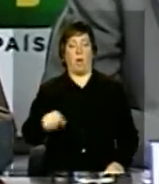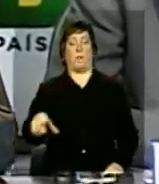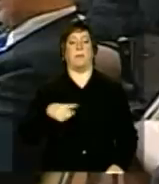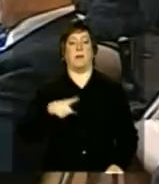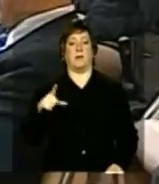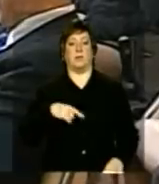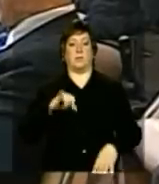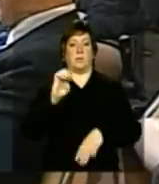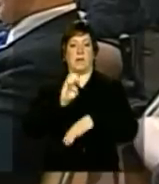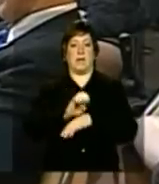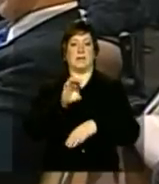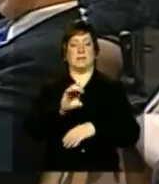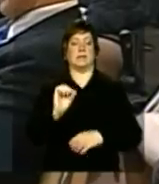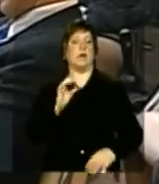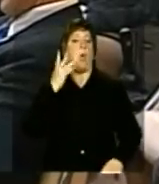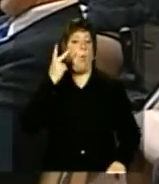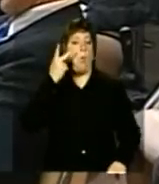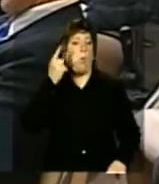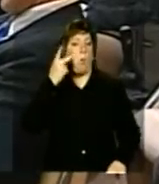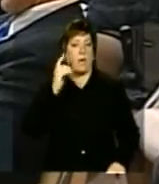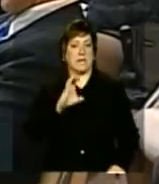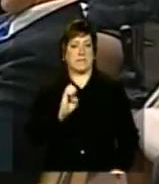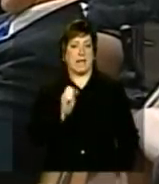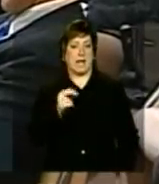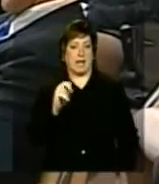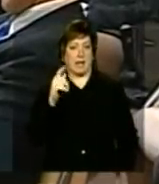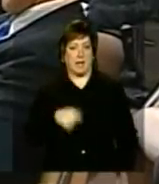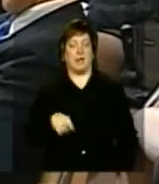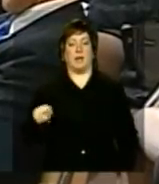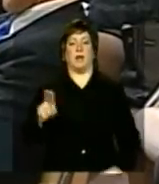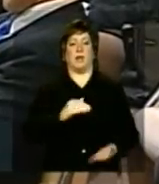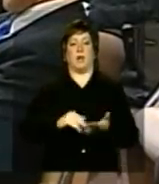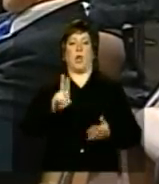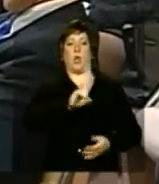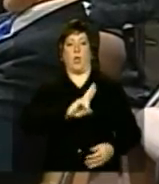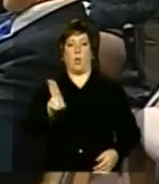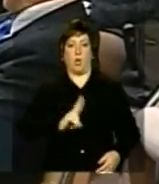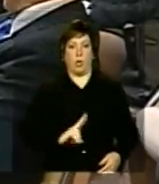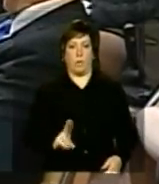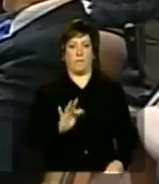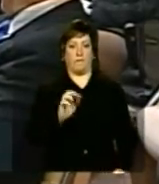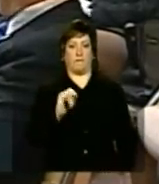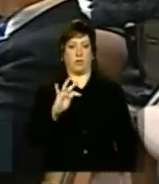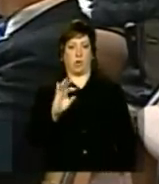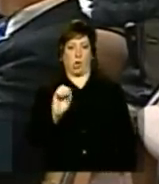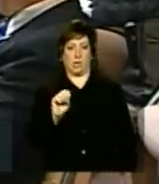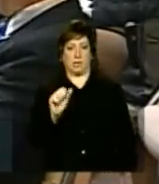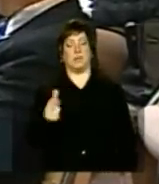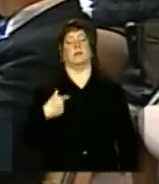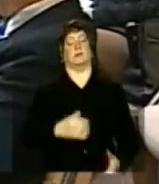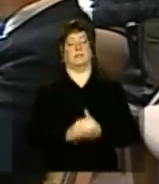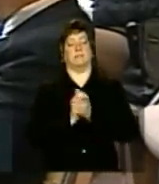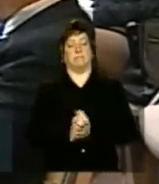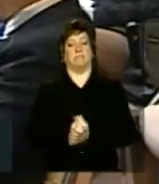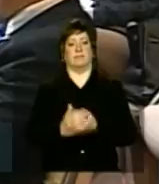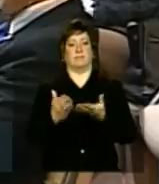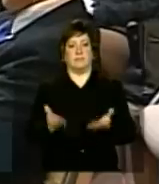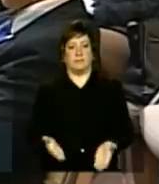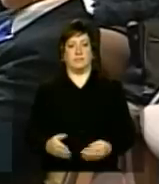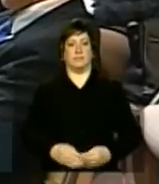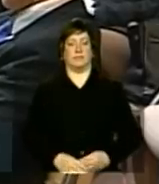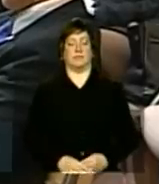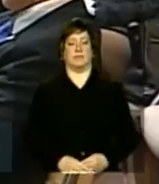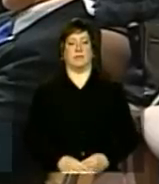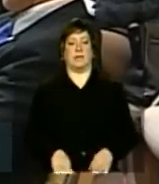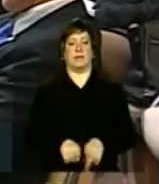Ceará o ilustre secretário feru feitos cumprimento